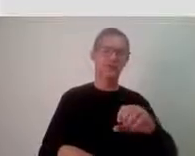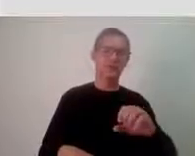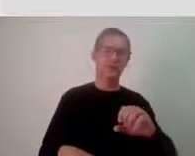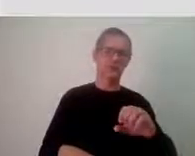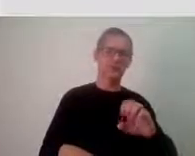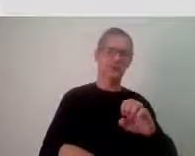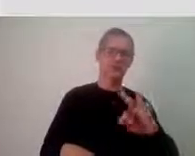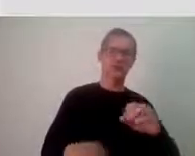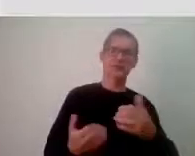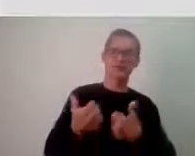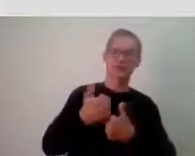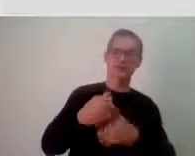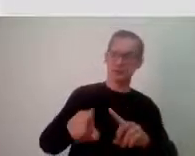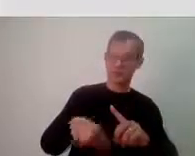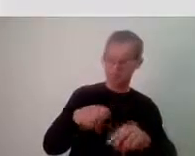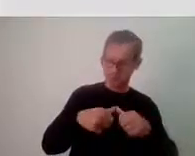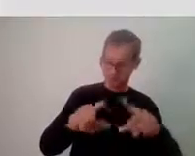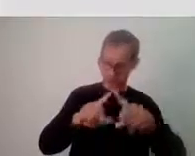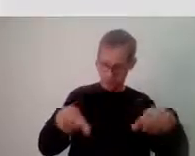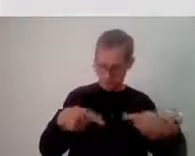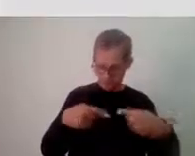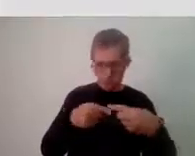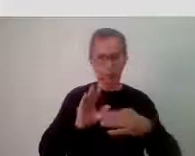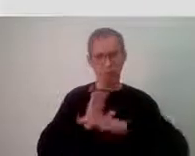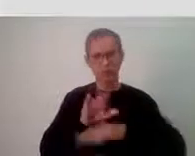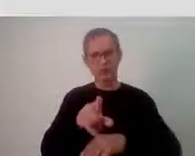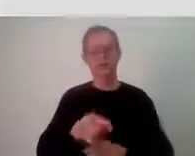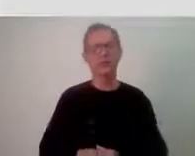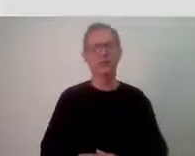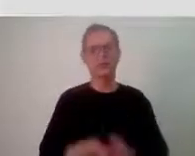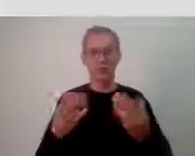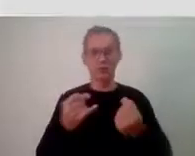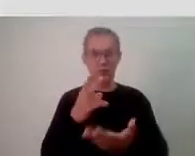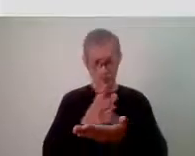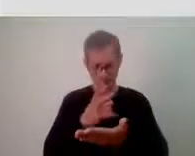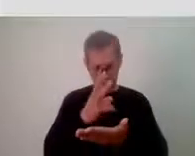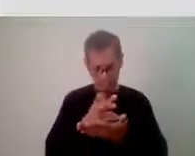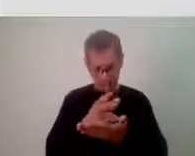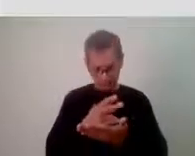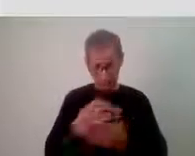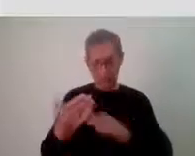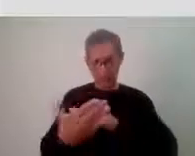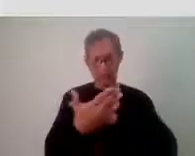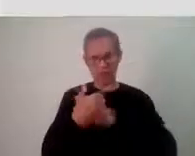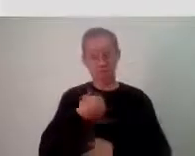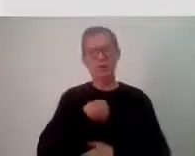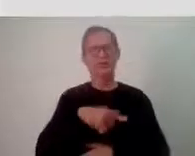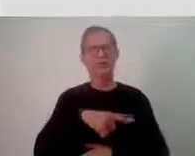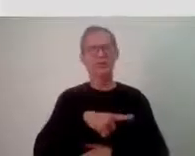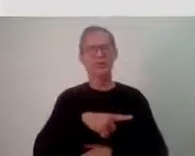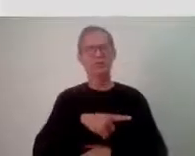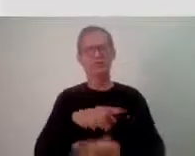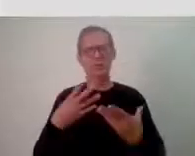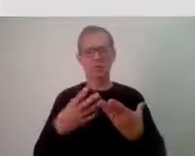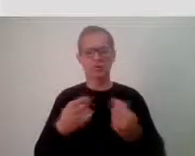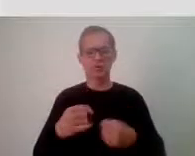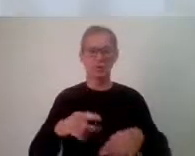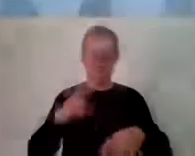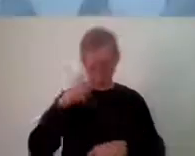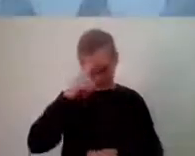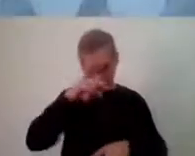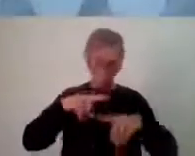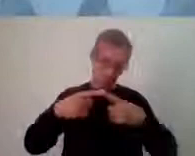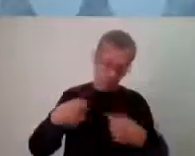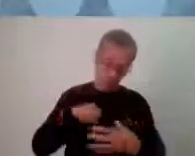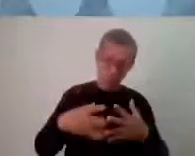ciclo trigonométrico, ele pode te auxiliar e muito, me auxilia muito, porque eu tenho muita... Não é que eu tenho